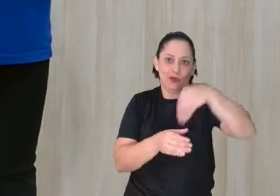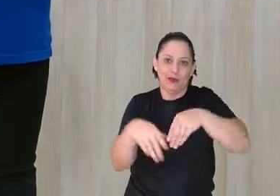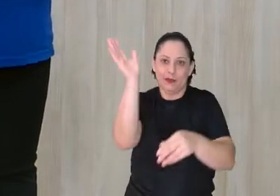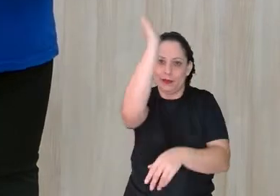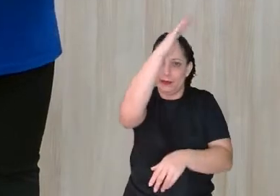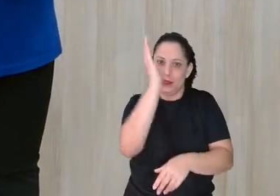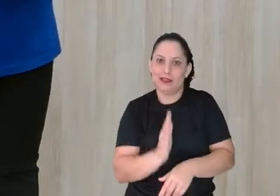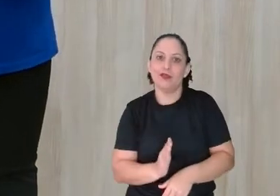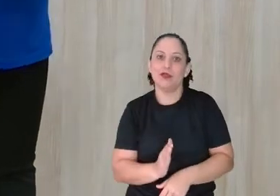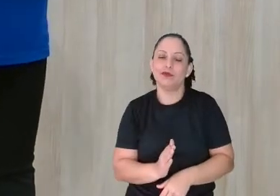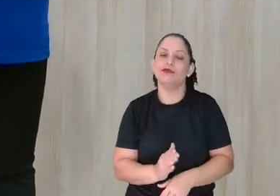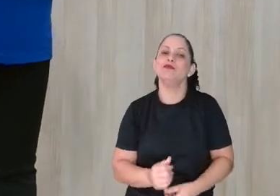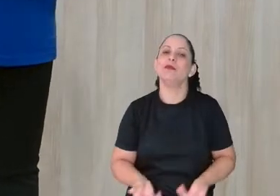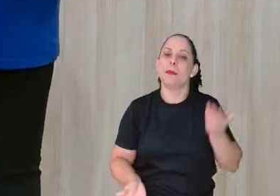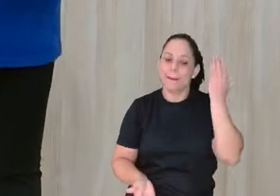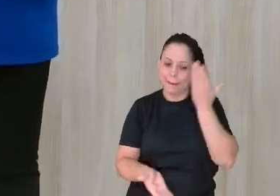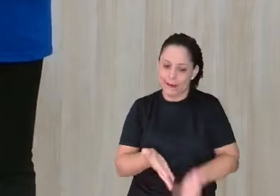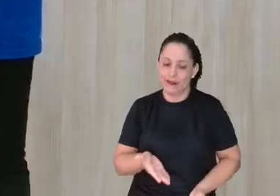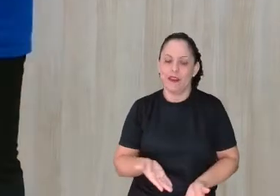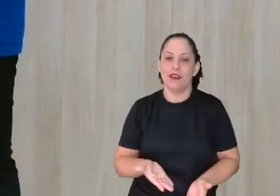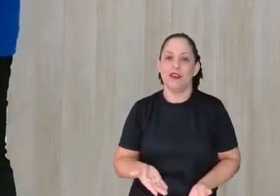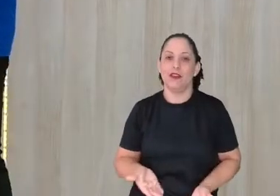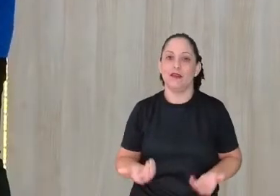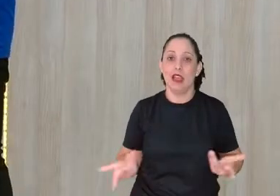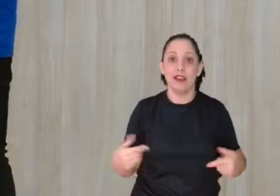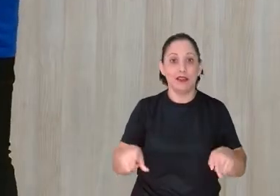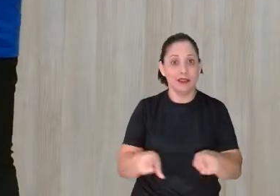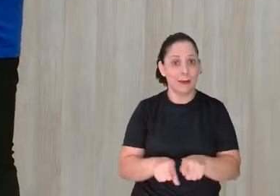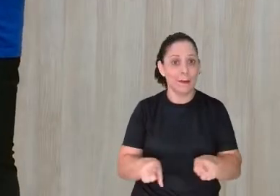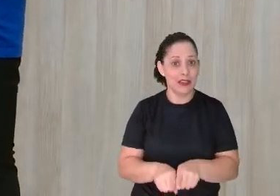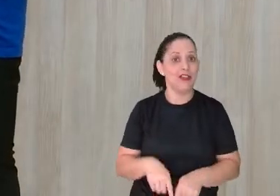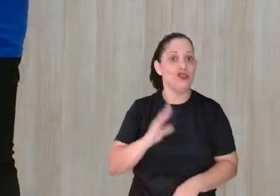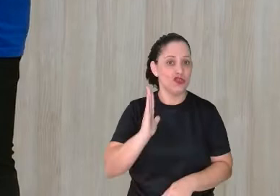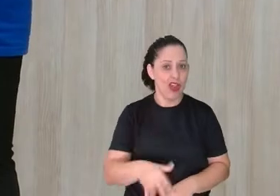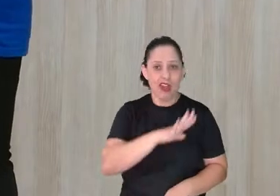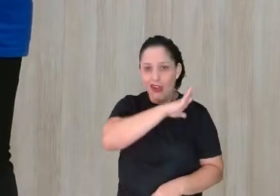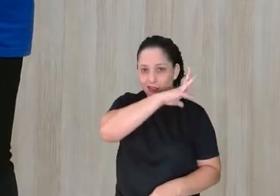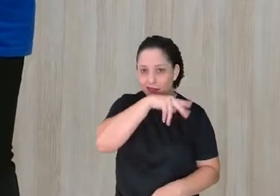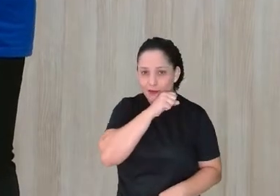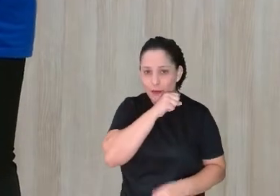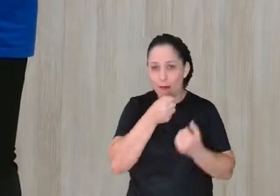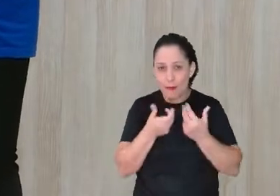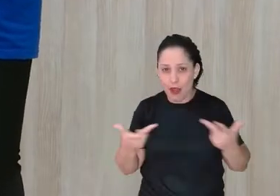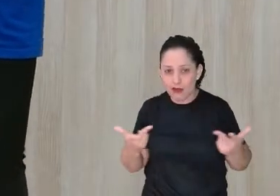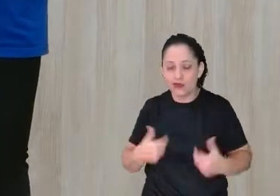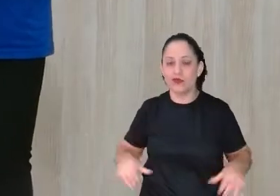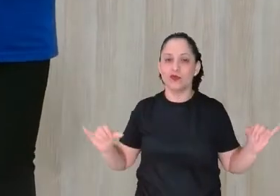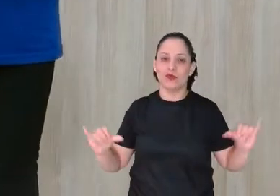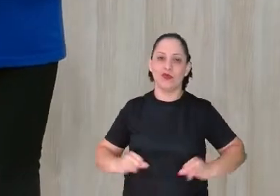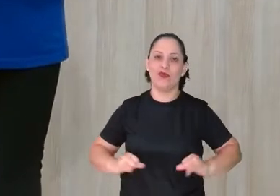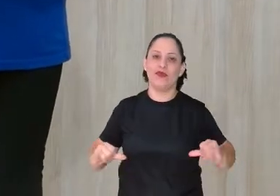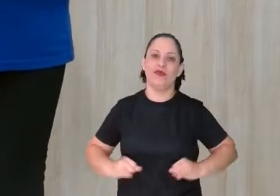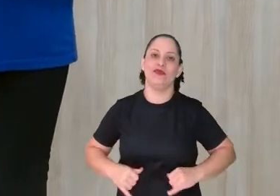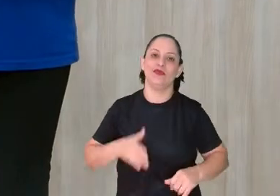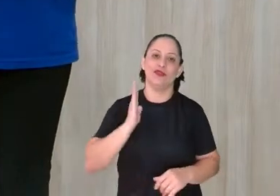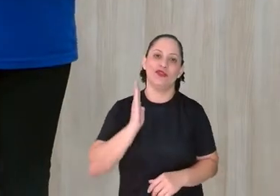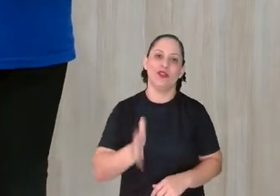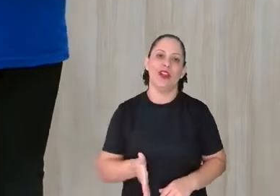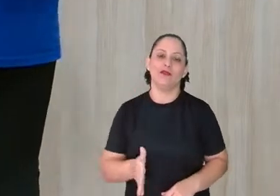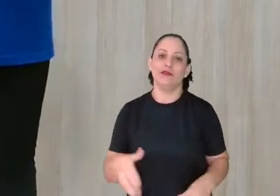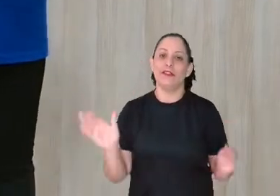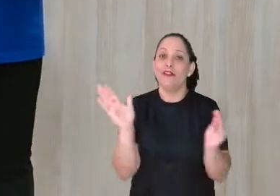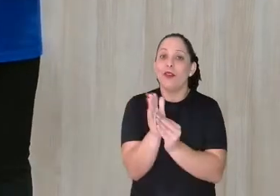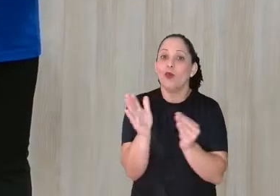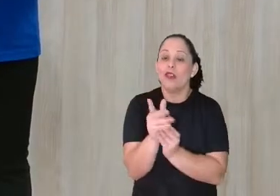né? Nós, seres humanos, vamos sentir, porque os animais já estão sentindo. E nós vamos sentir por falta de água para a